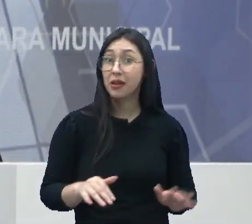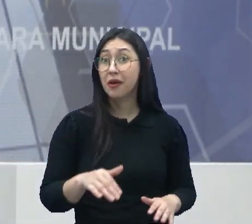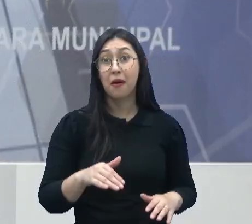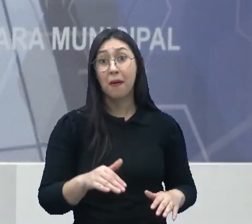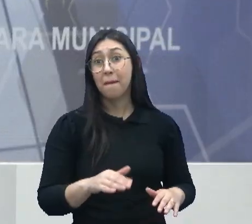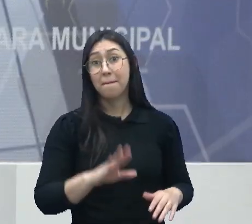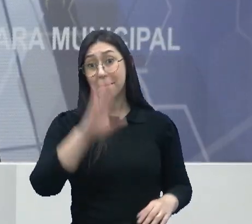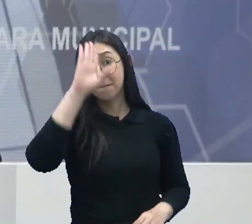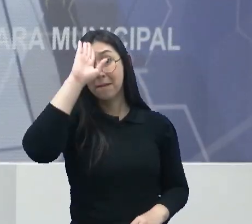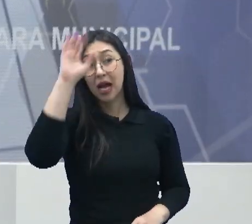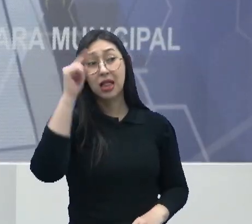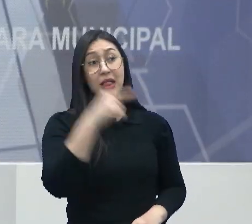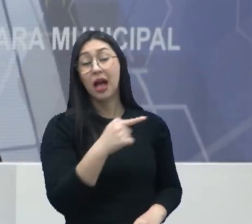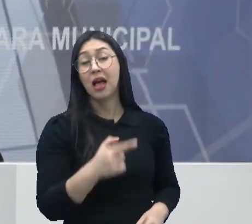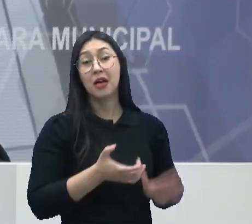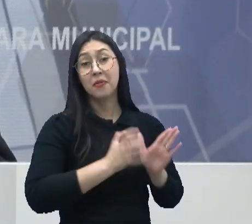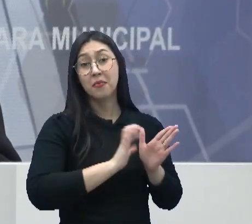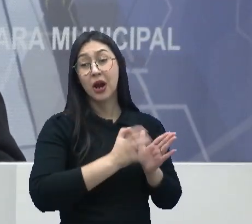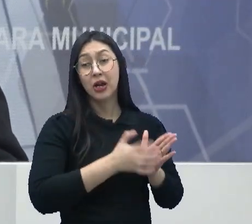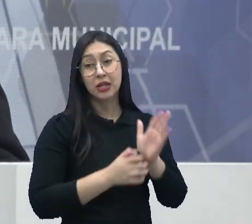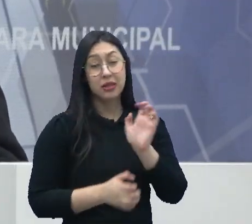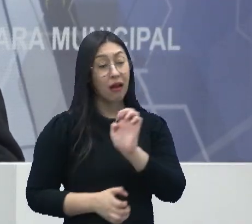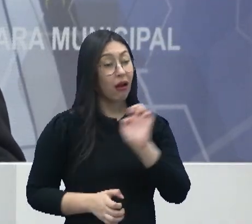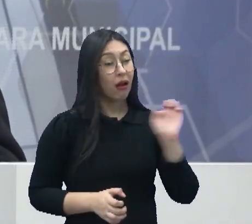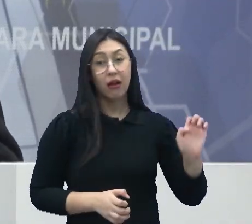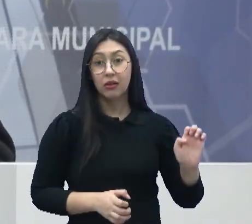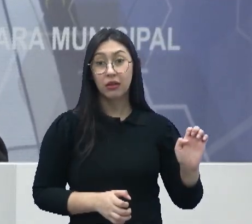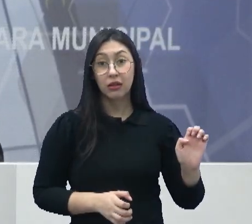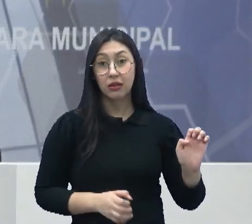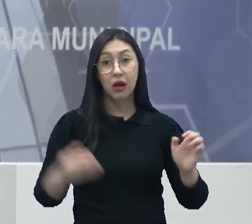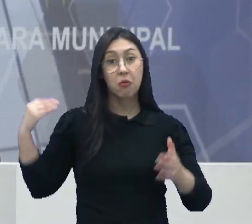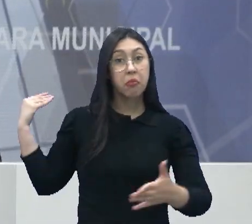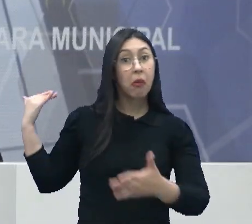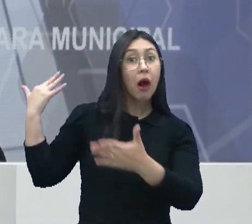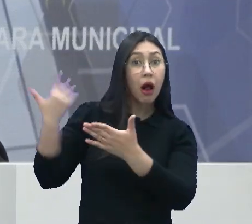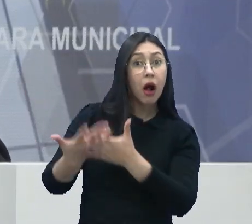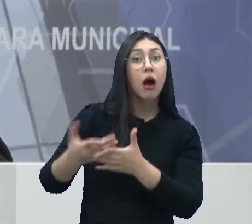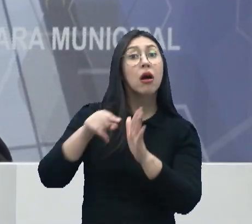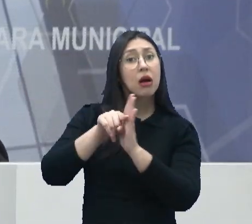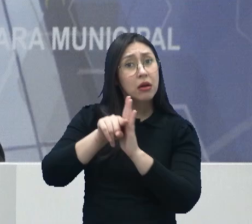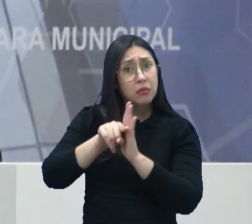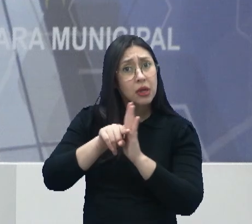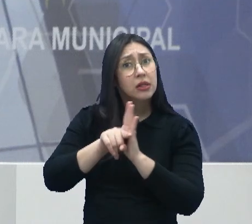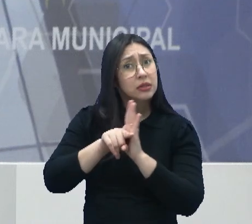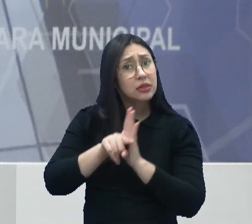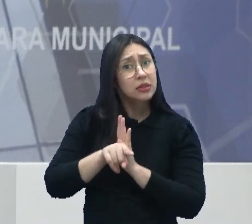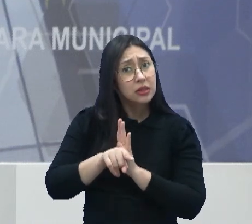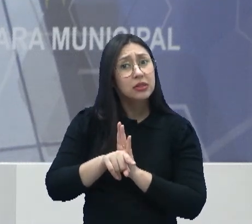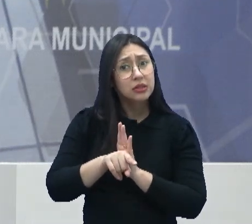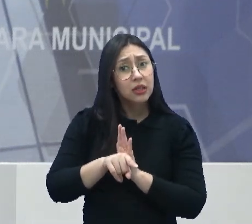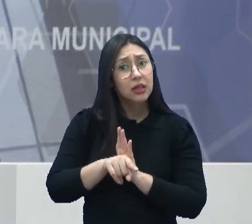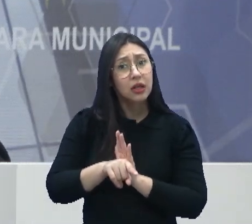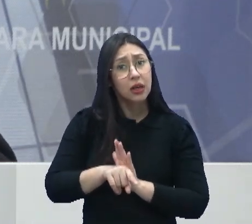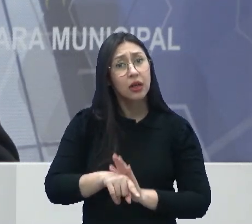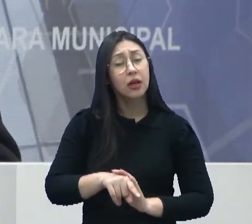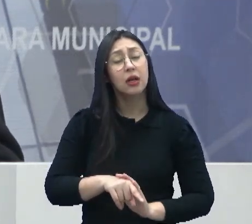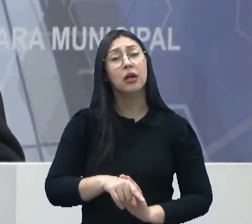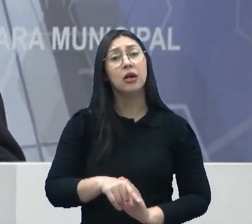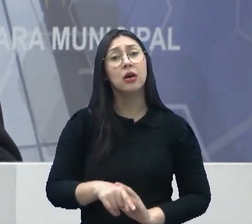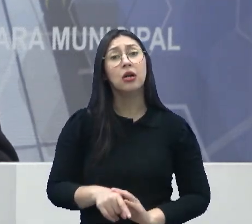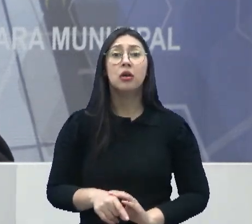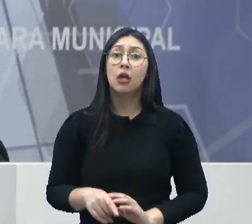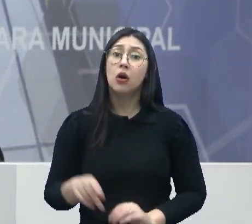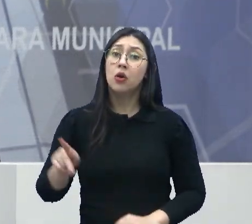esquerda. Se você pegar a história do Brasil, pesquisem aí, dá um Google e pesquisa o presidente da Alesp, ou